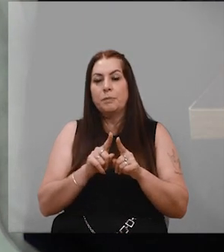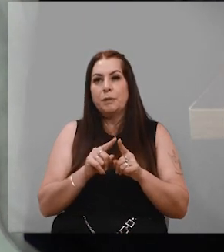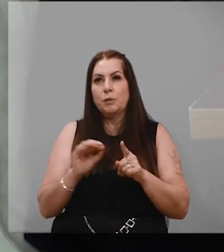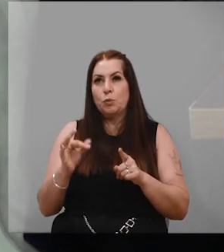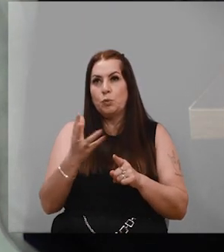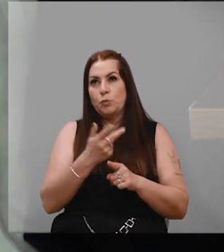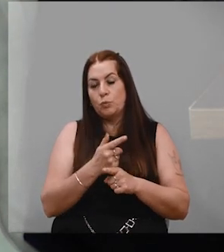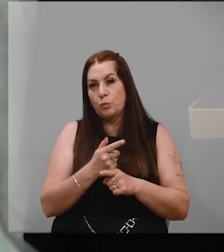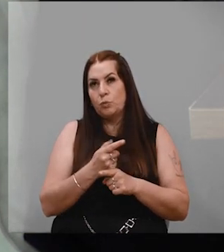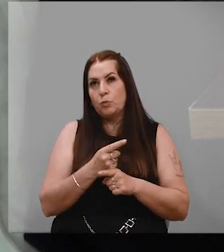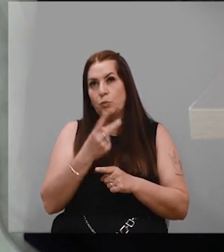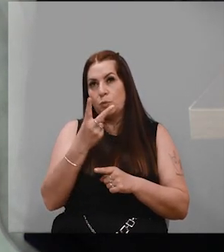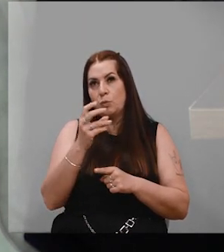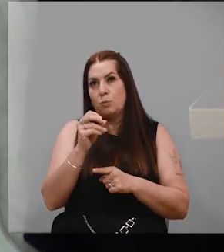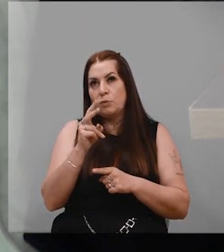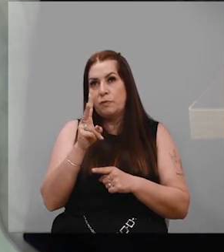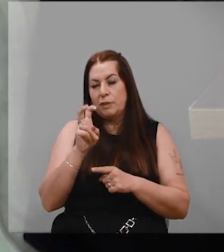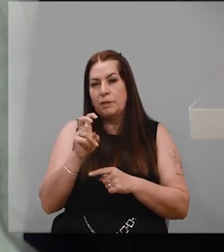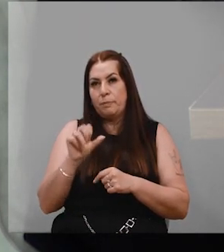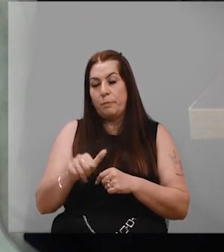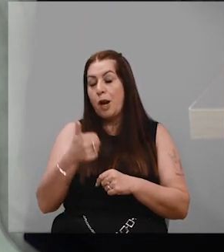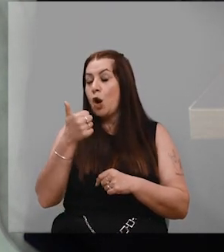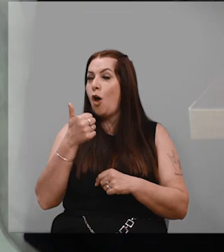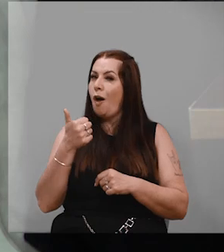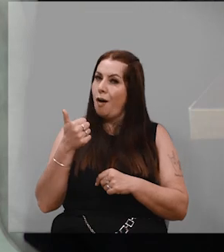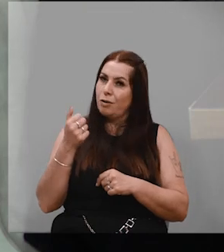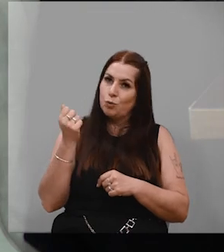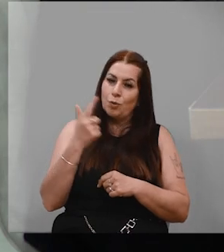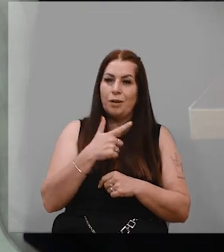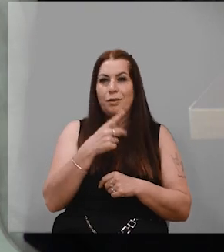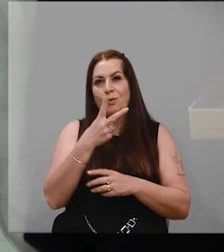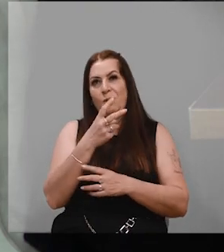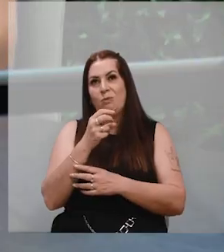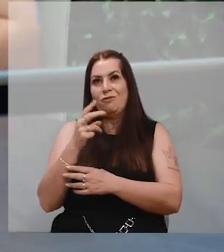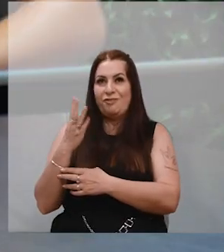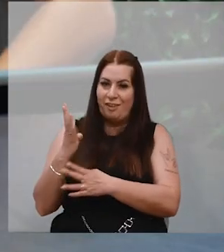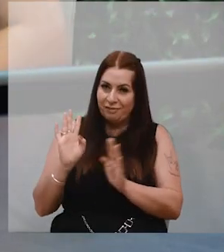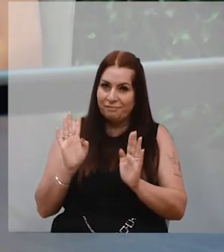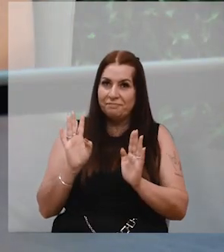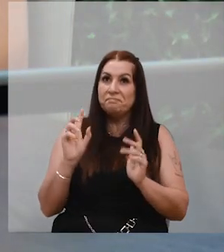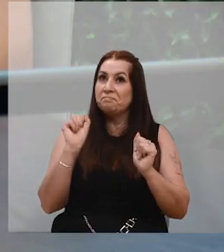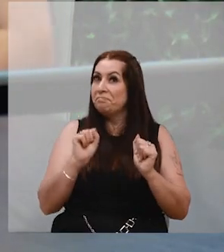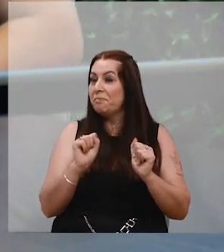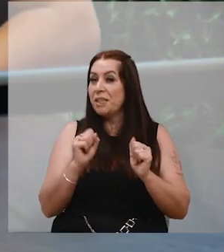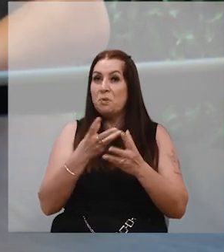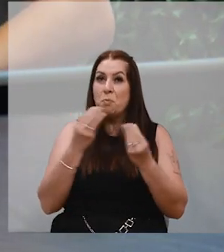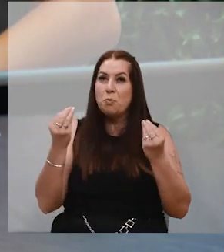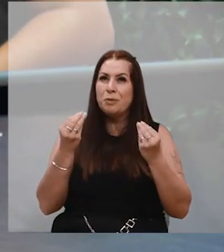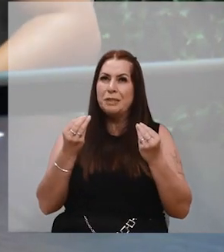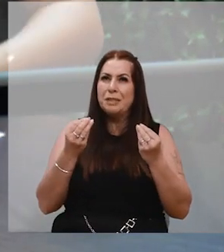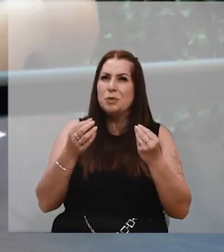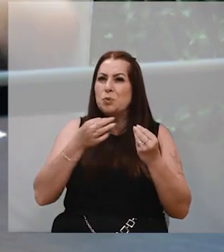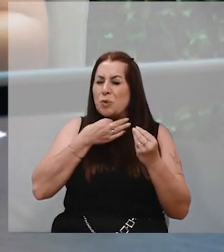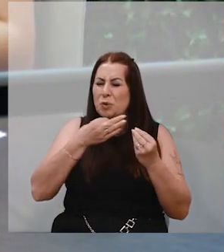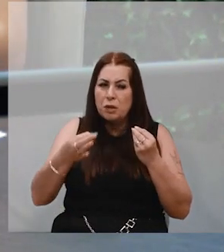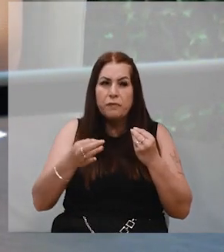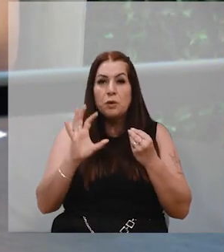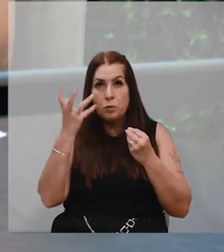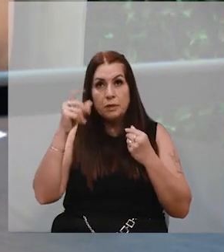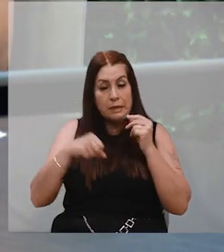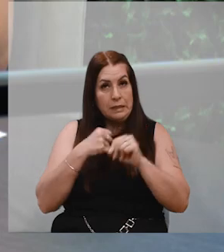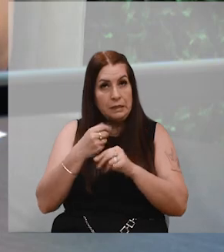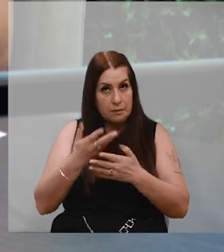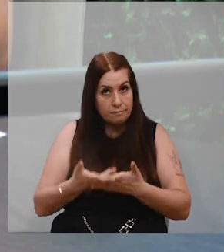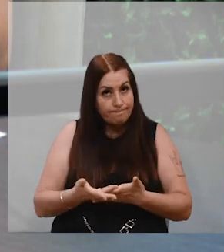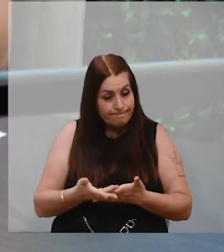já desejando a todos que tenham 2025 melhor ainda, né, que 2024, que a gente não possa ter tantas tragédias como